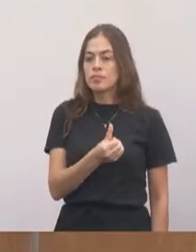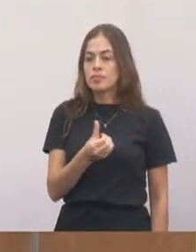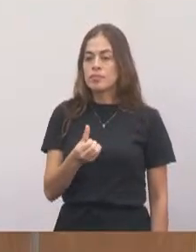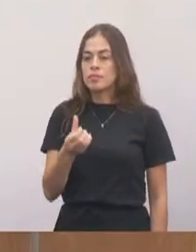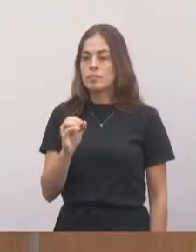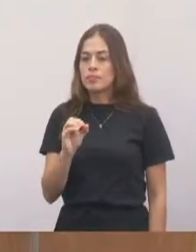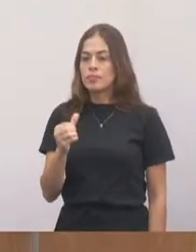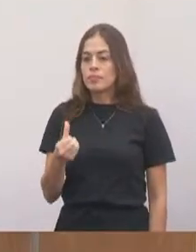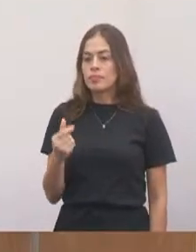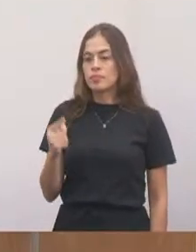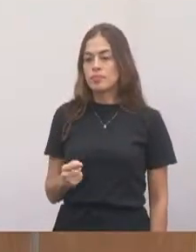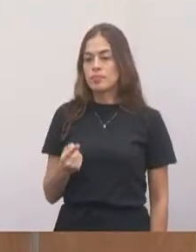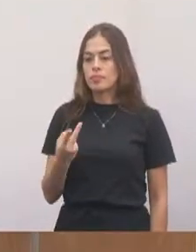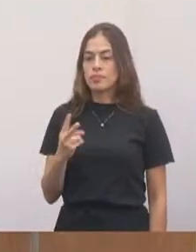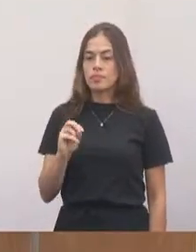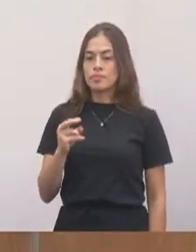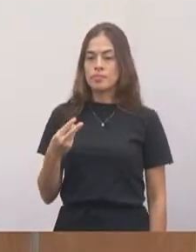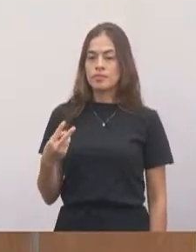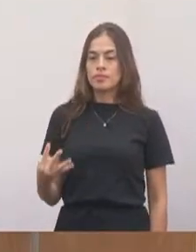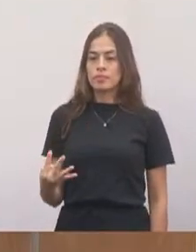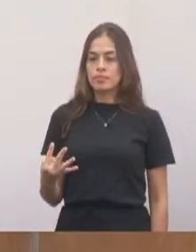6606 de 2024.